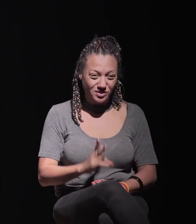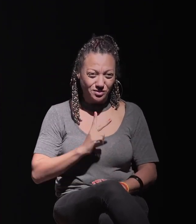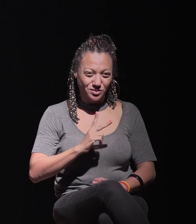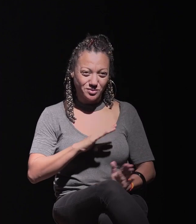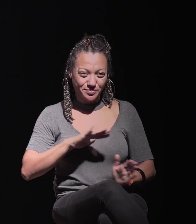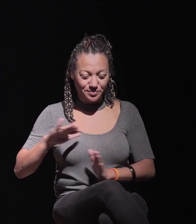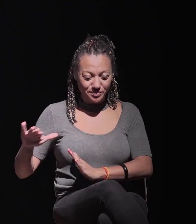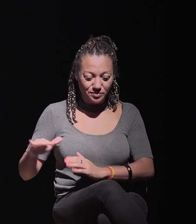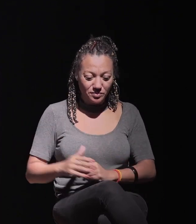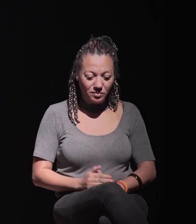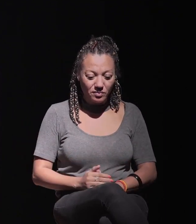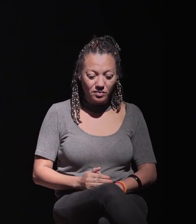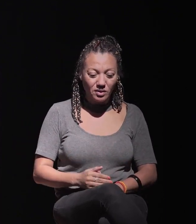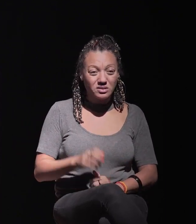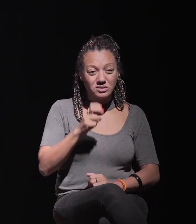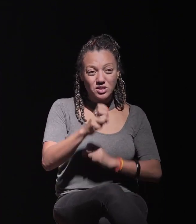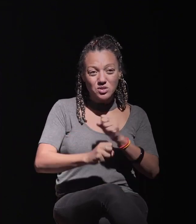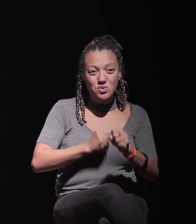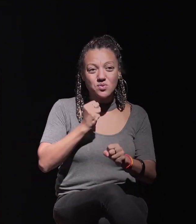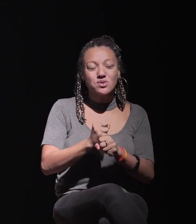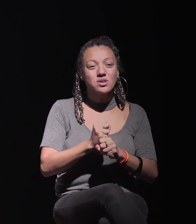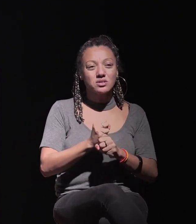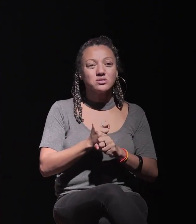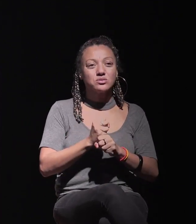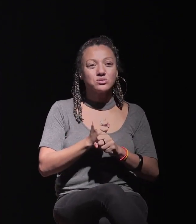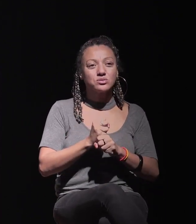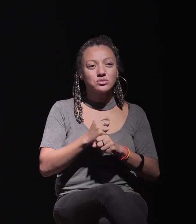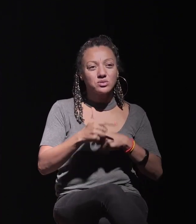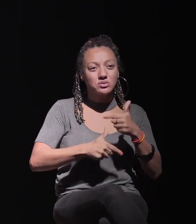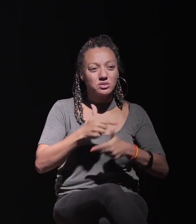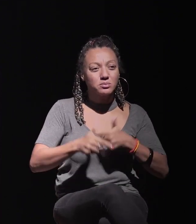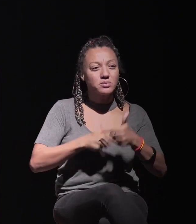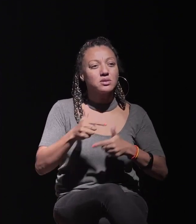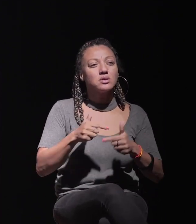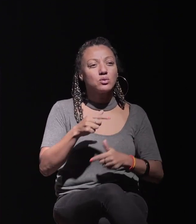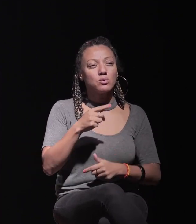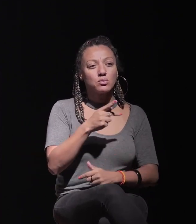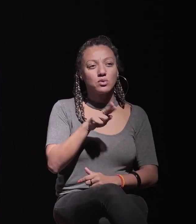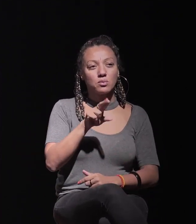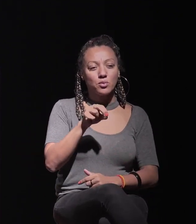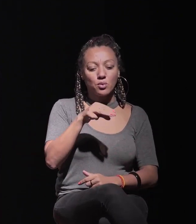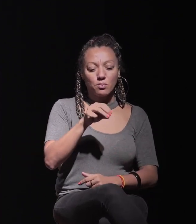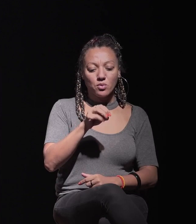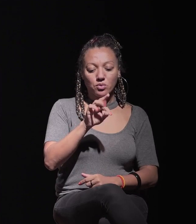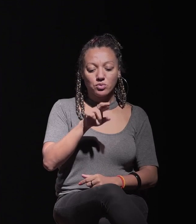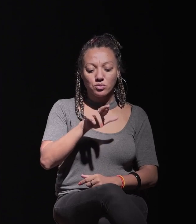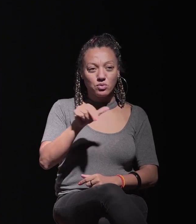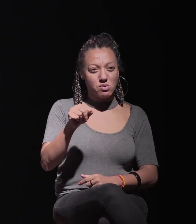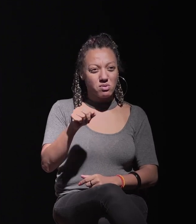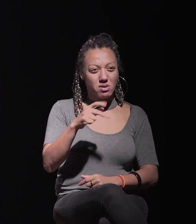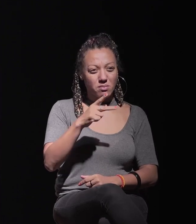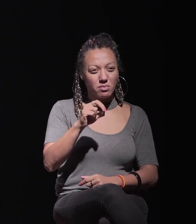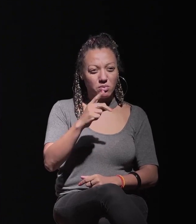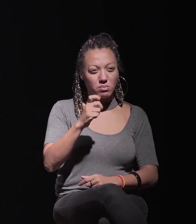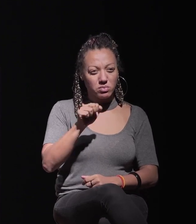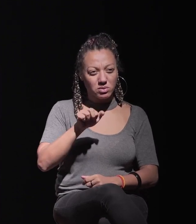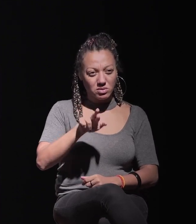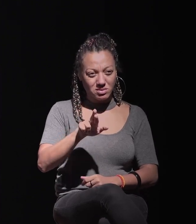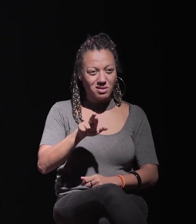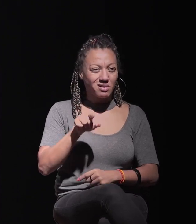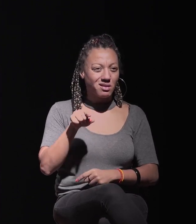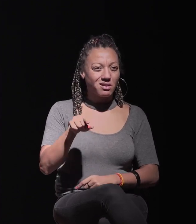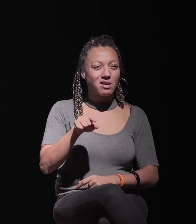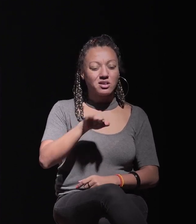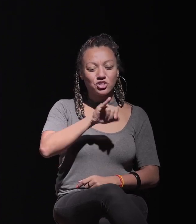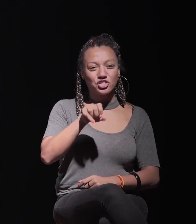como coordenadora do curso de promotoras legais populares. Não sei se algumas de vocês já conhecem o curso. Na região do